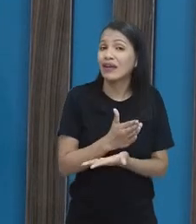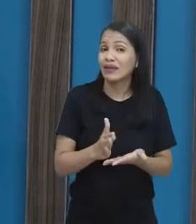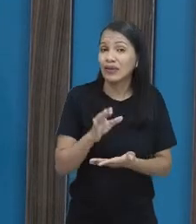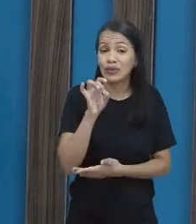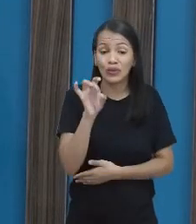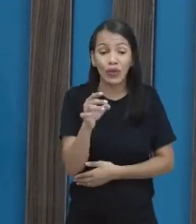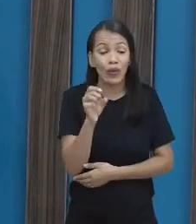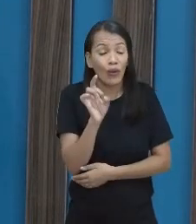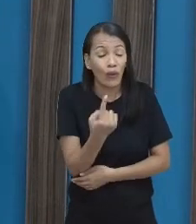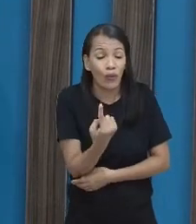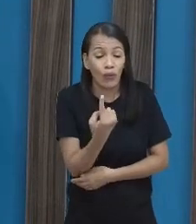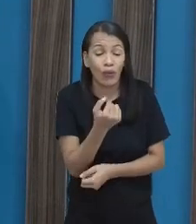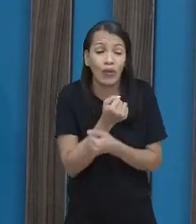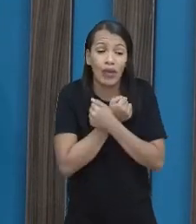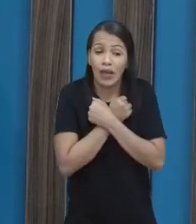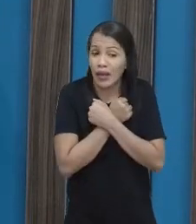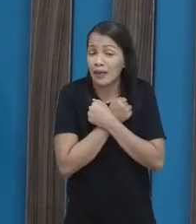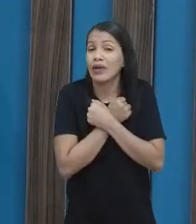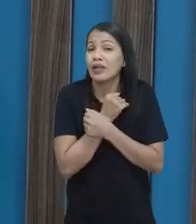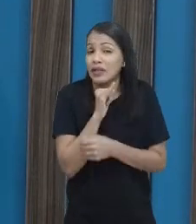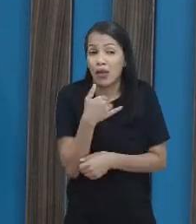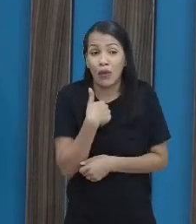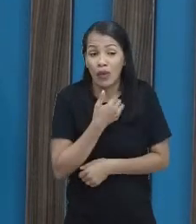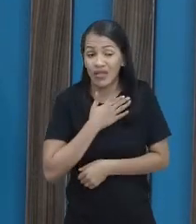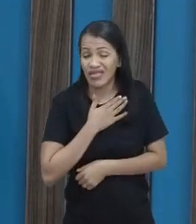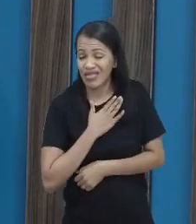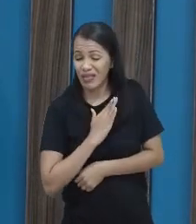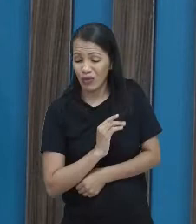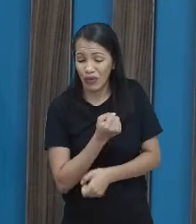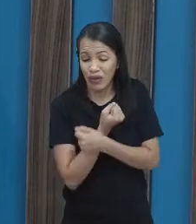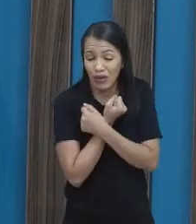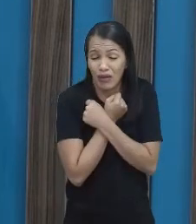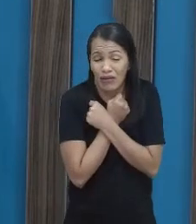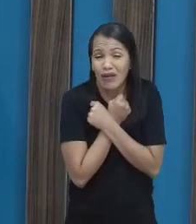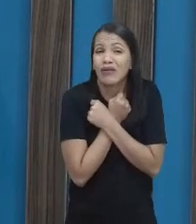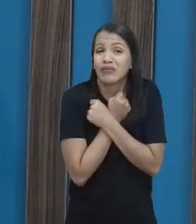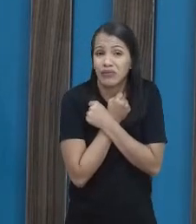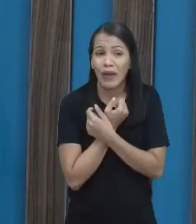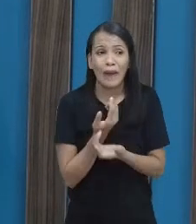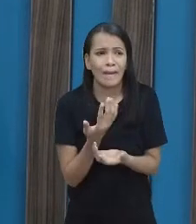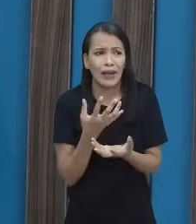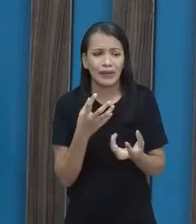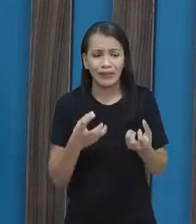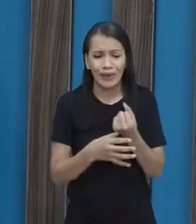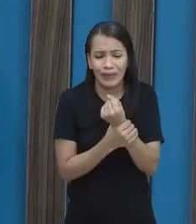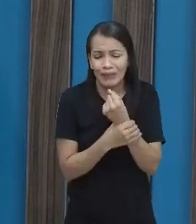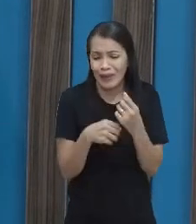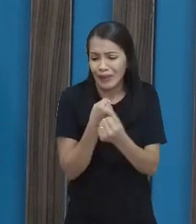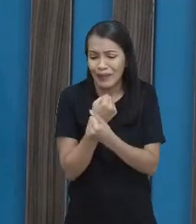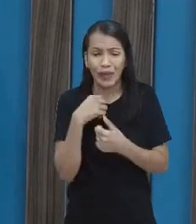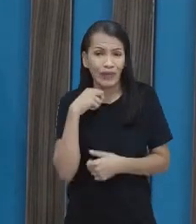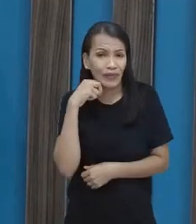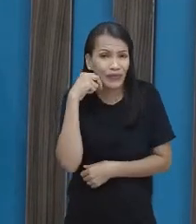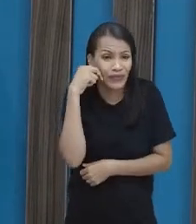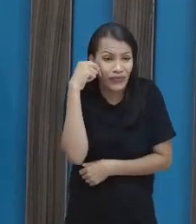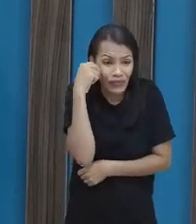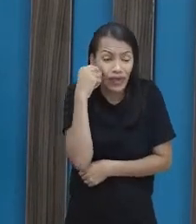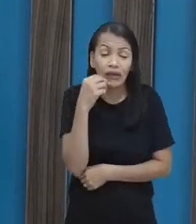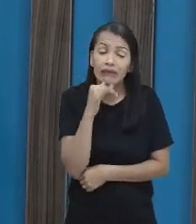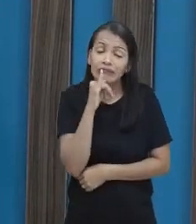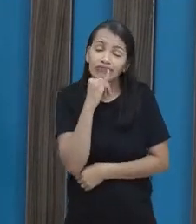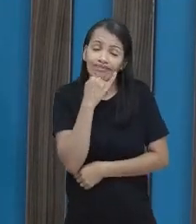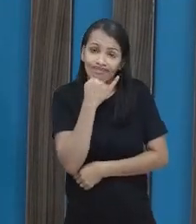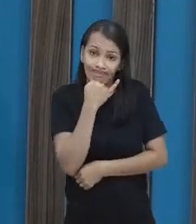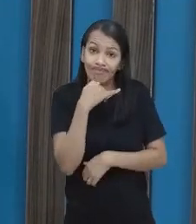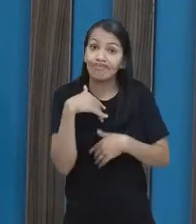um abraço e você vai dizer assim, eu não gostei da maneira que abraçou, me machucou, eu fiquei constrangida, eu fiquei triste.